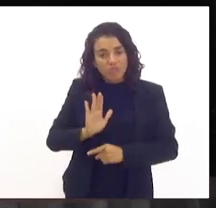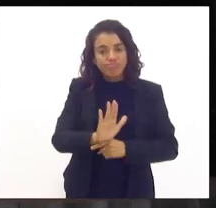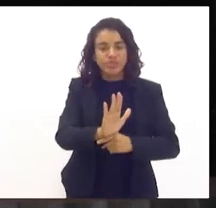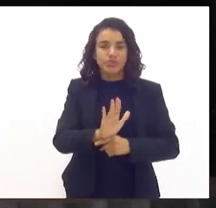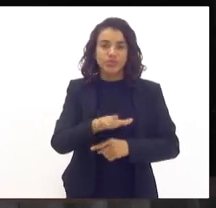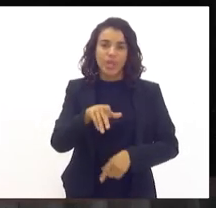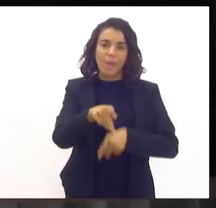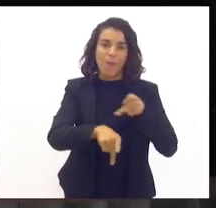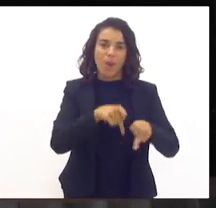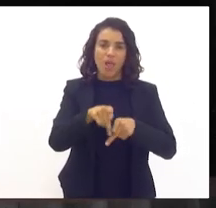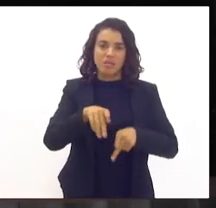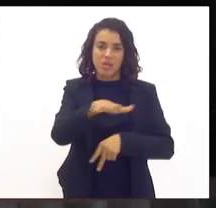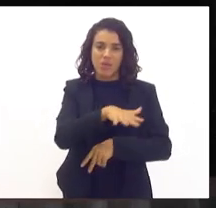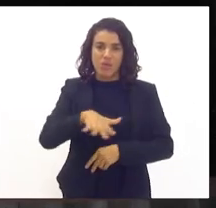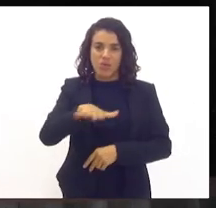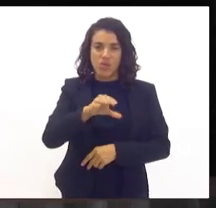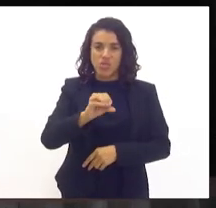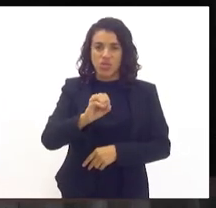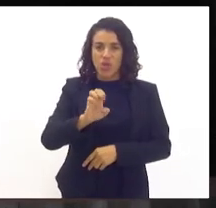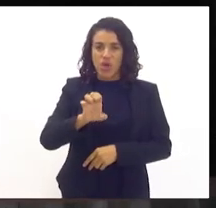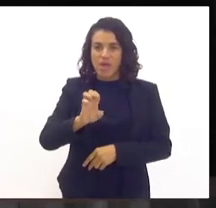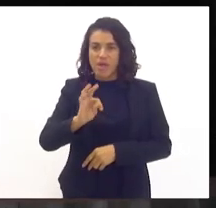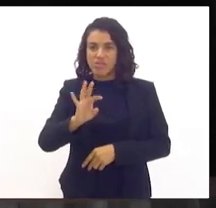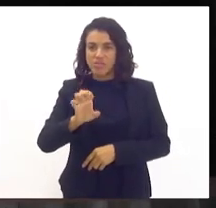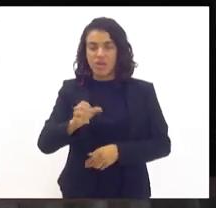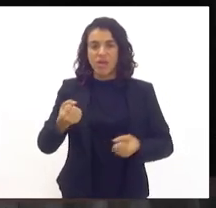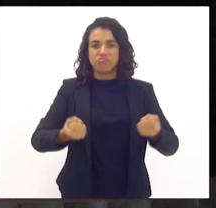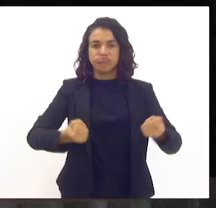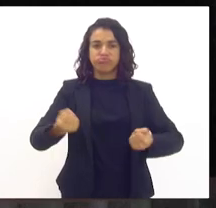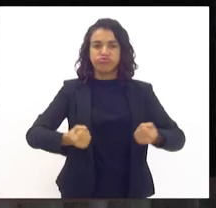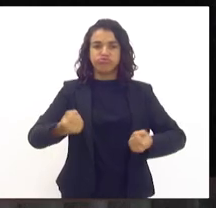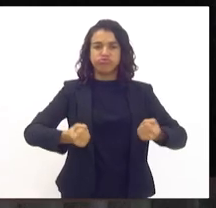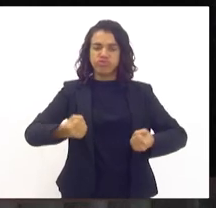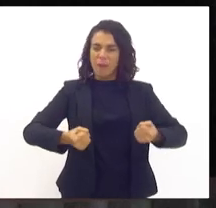Oeste. E aí teve uma hora que eu tirei a mão do volante,